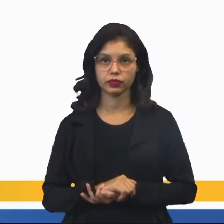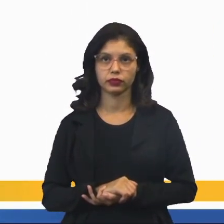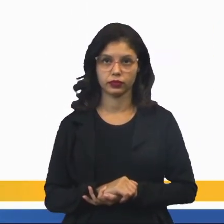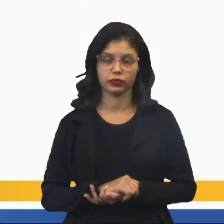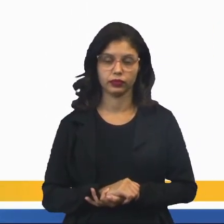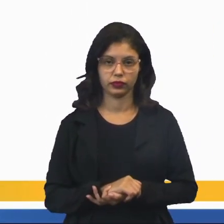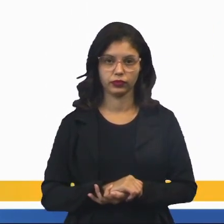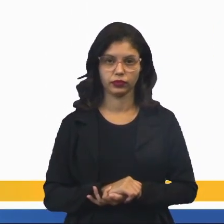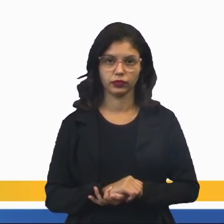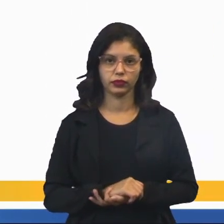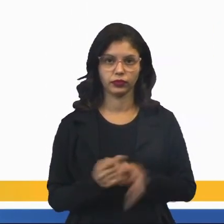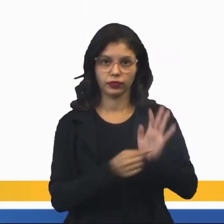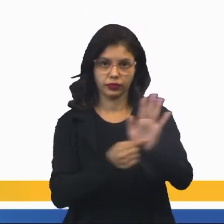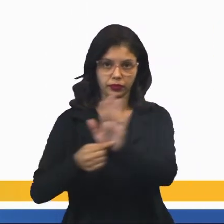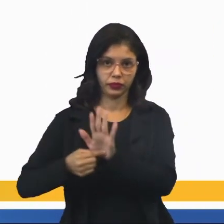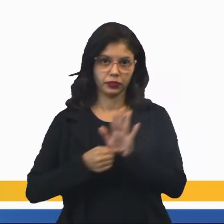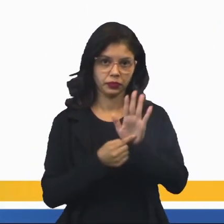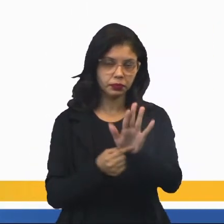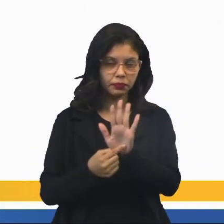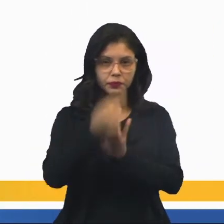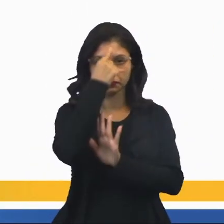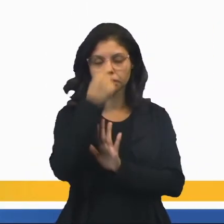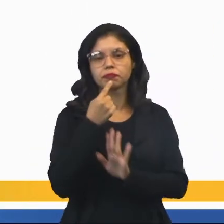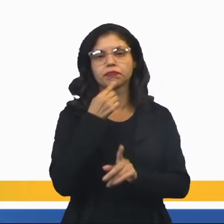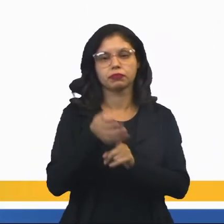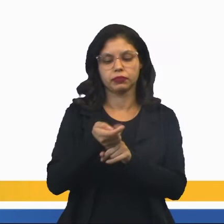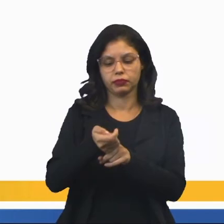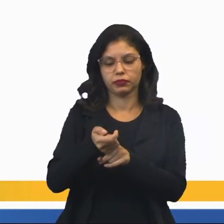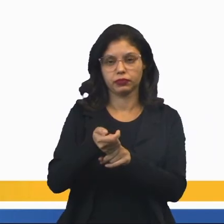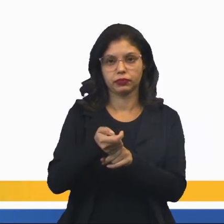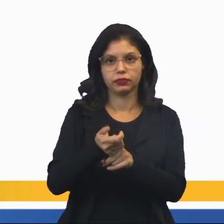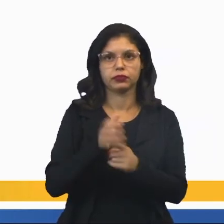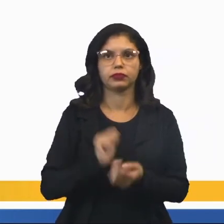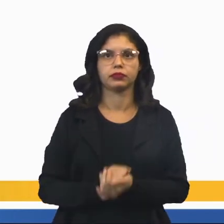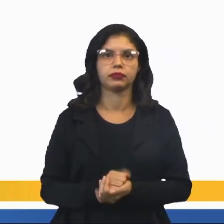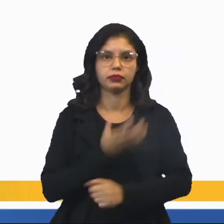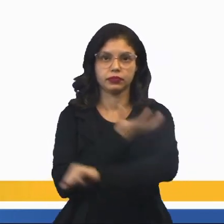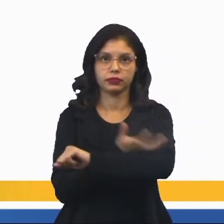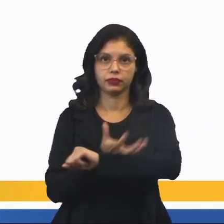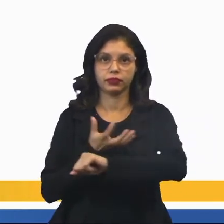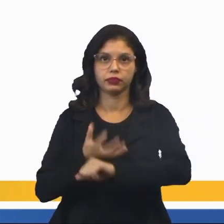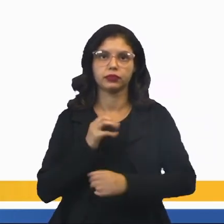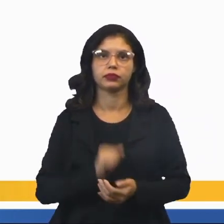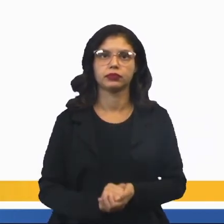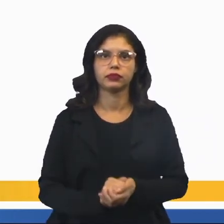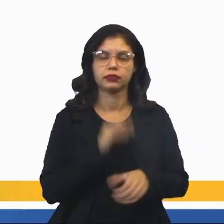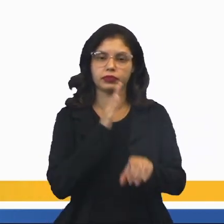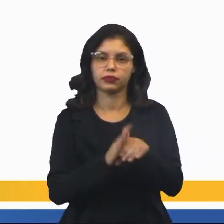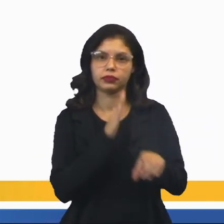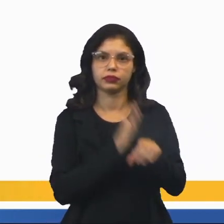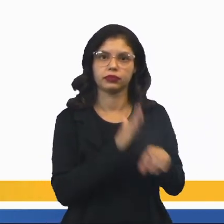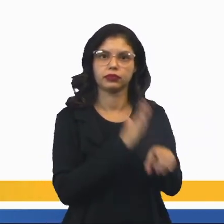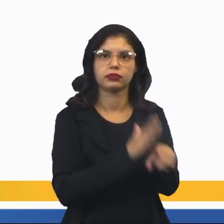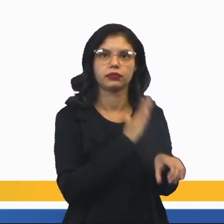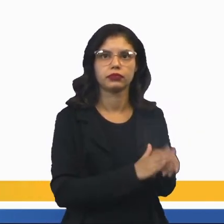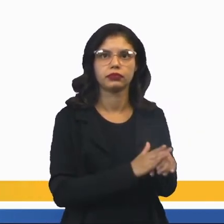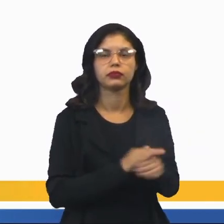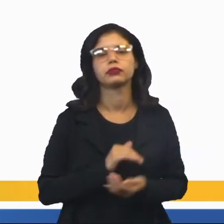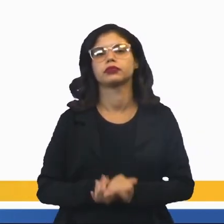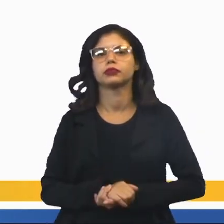Temos aqui a representação, né, da imagem mostrando o milho, a plantação de milho, e aqui a mandioca.